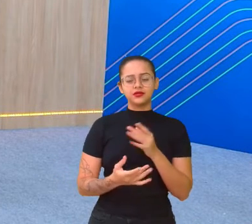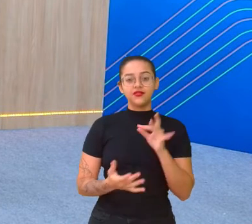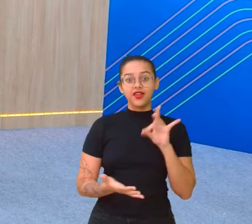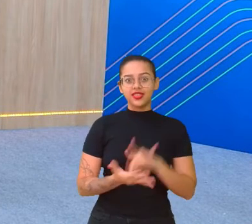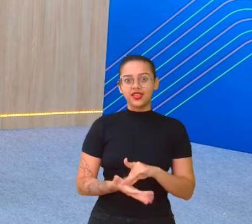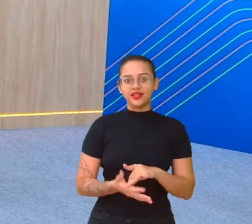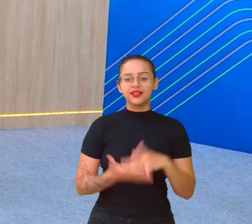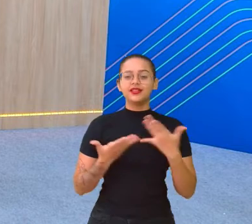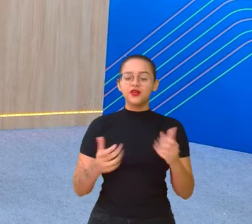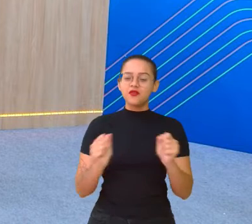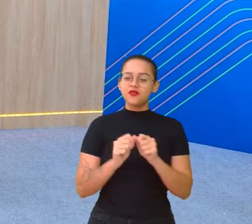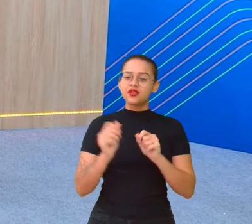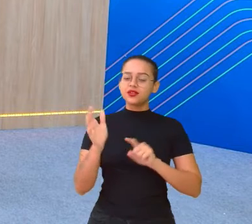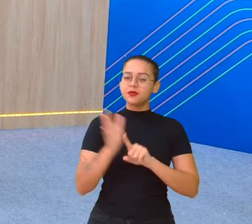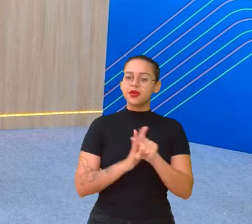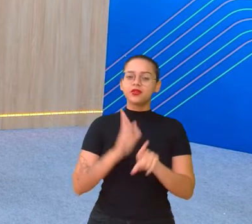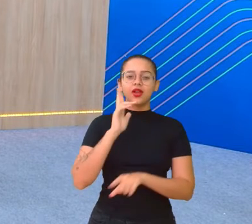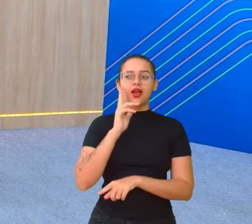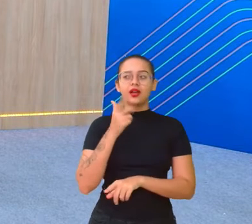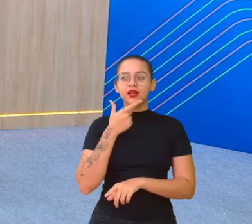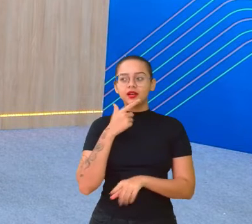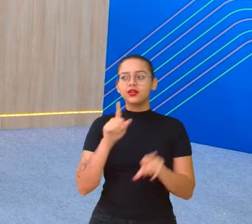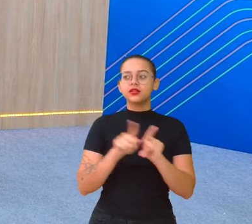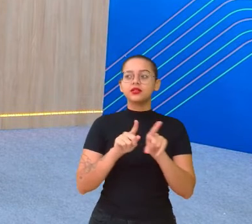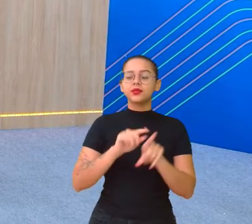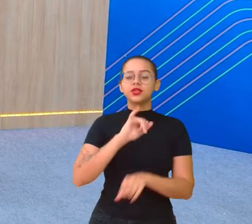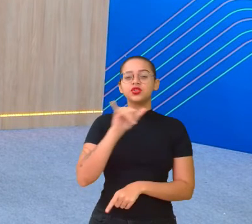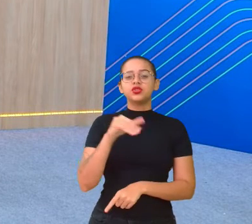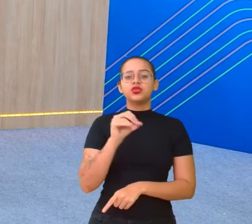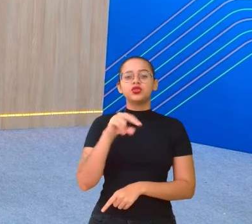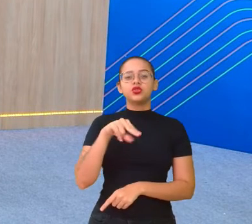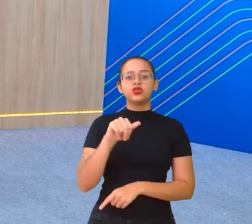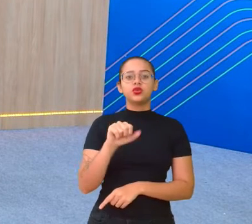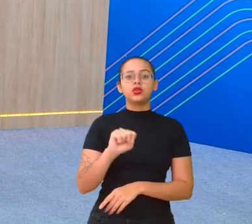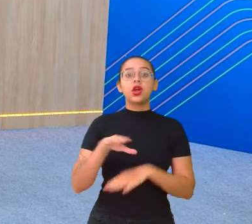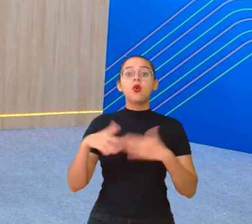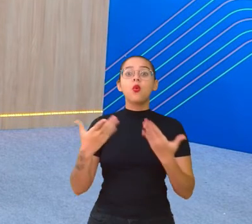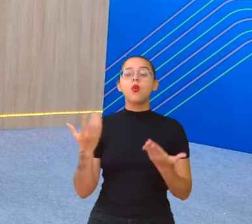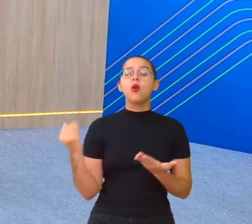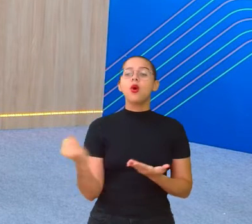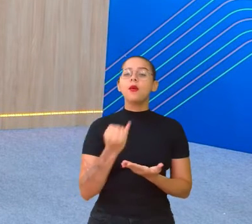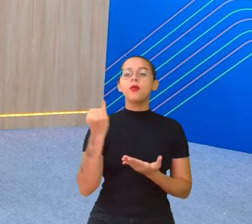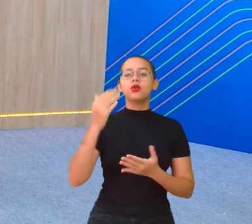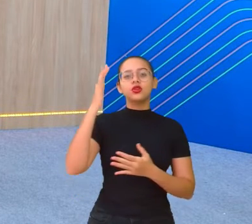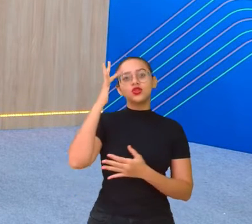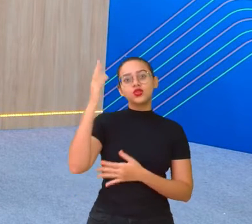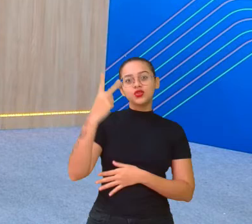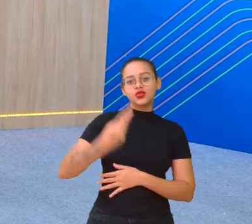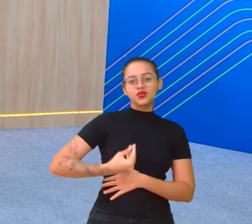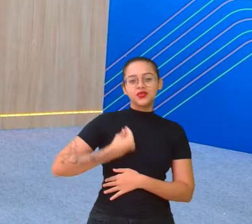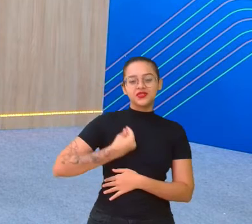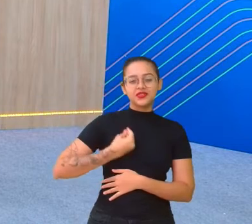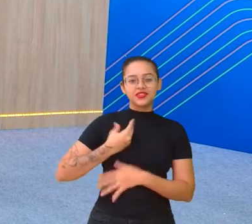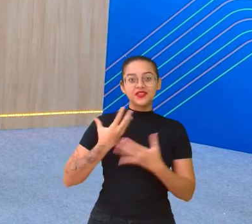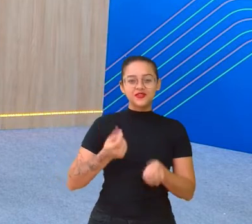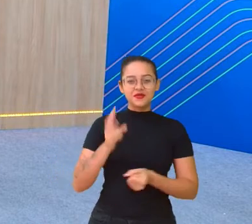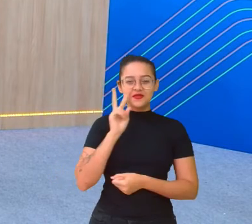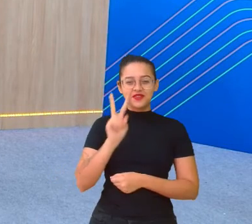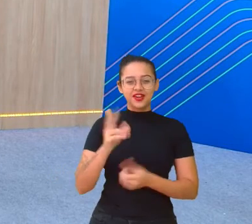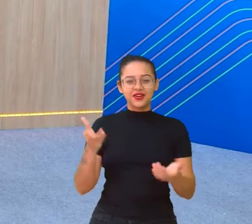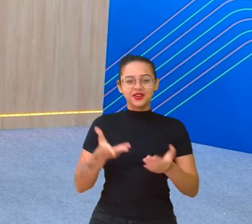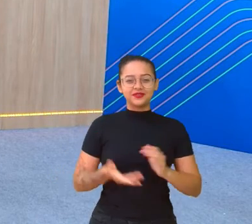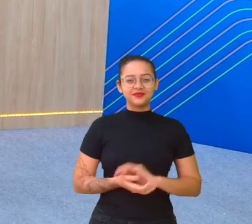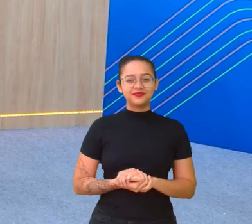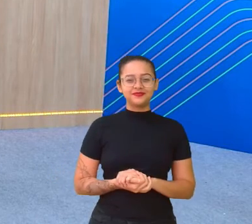fez essa pergunta, tanto para Raquel quanto para Jonas. Qual a importância dos sonhos em sua vida? Vamos escutar nossos